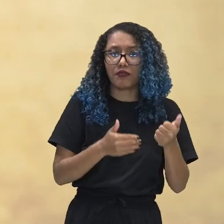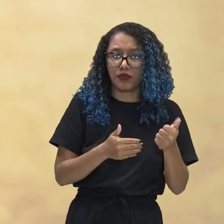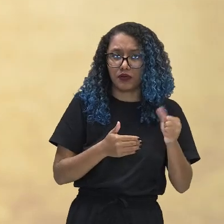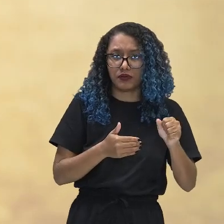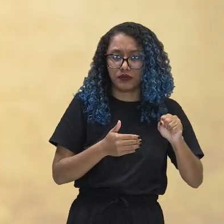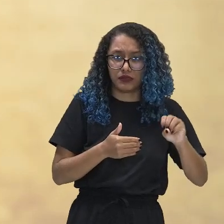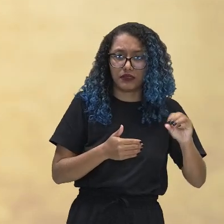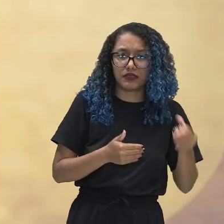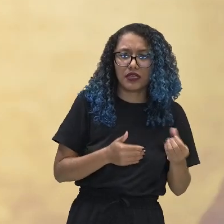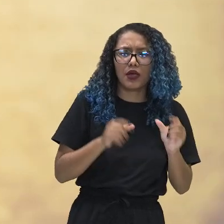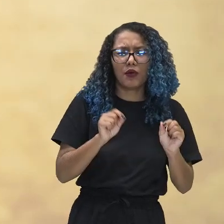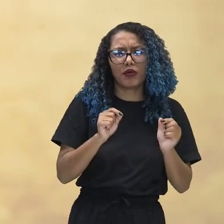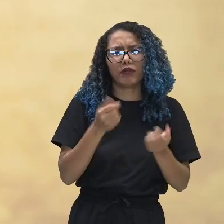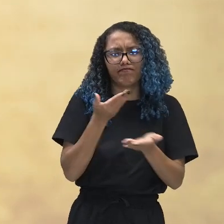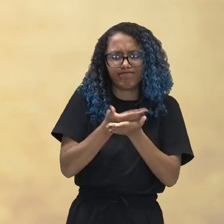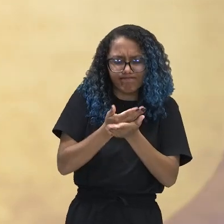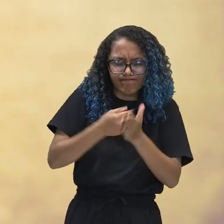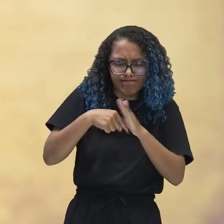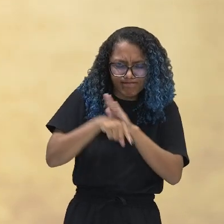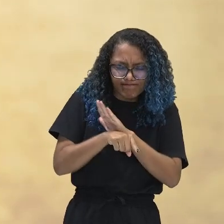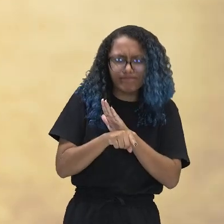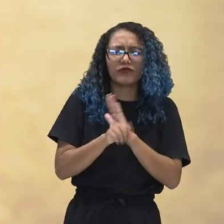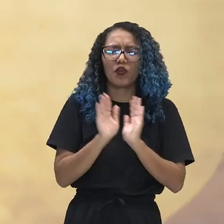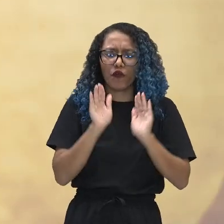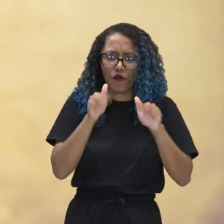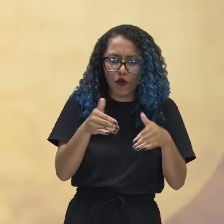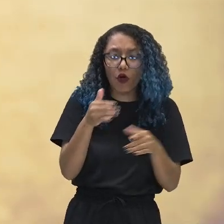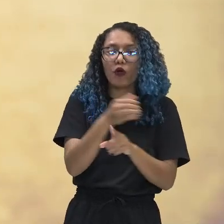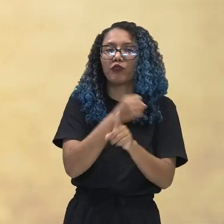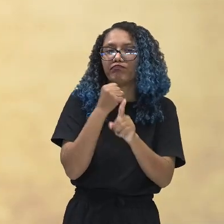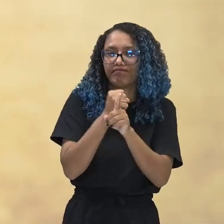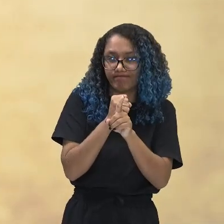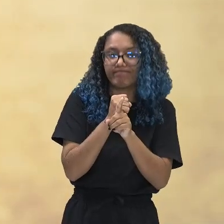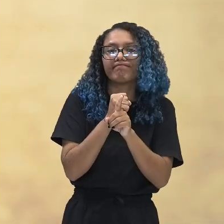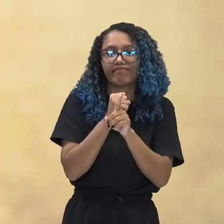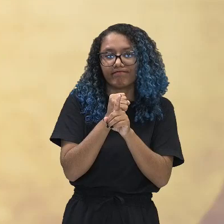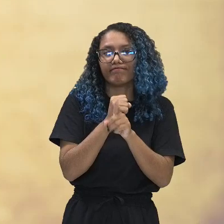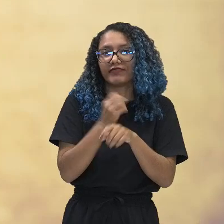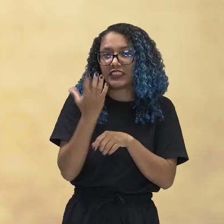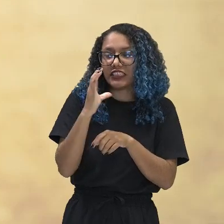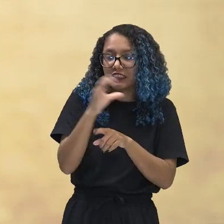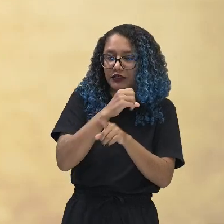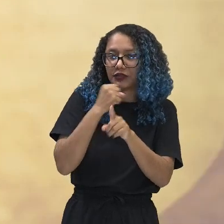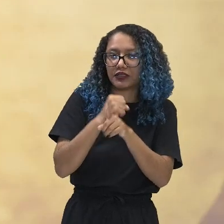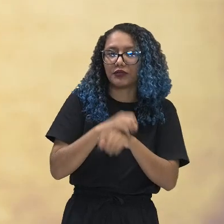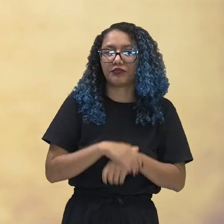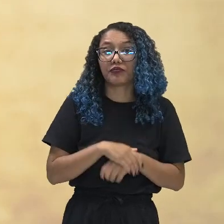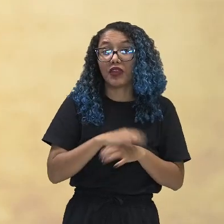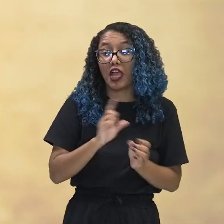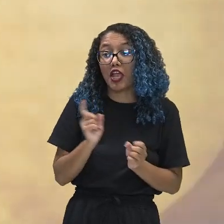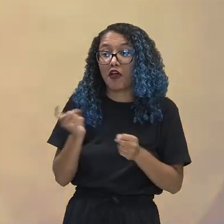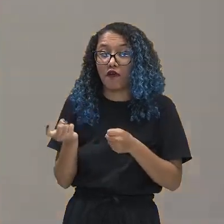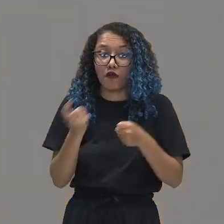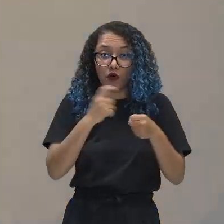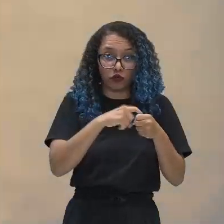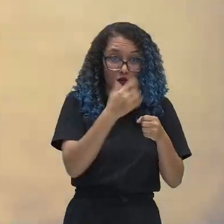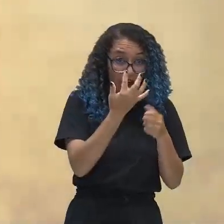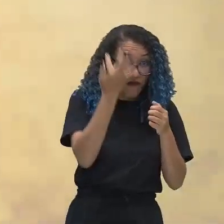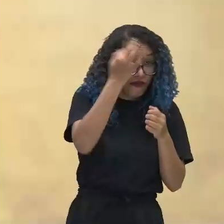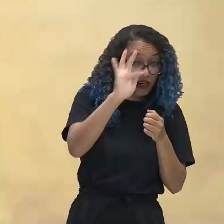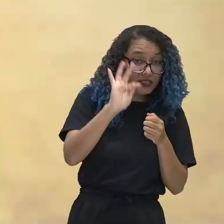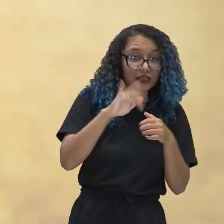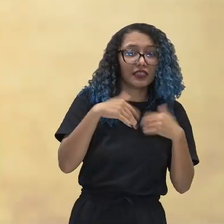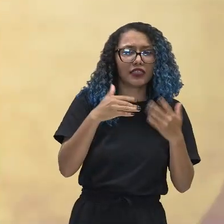1886 para aprofundamento dos estudos em ciências sociais. De volta, resolveu desenvolver a sociologia na França.